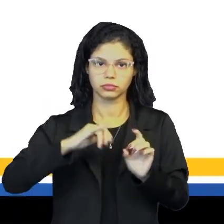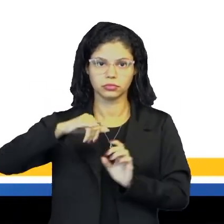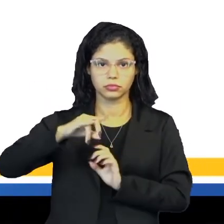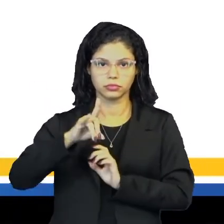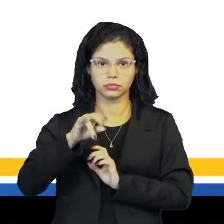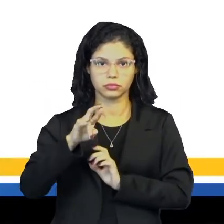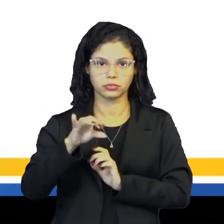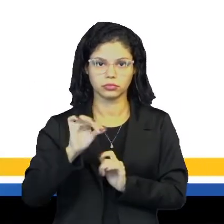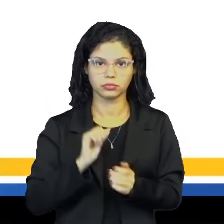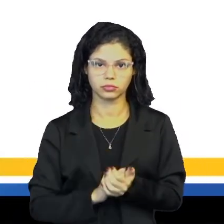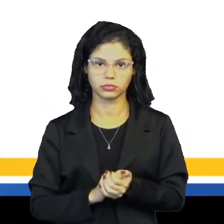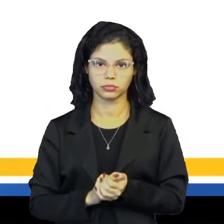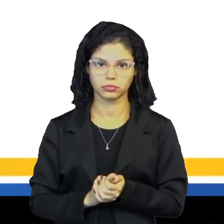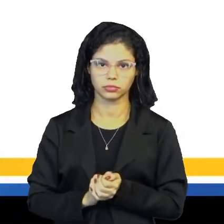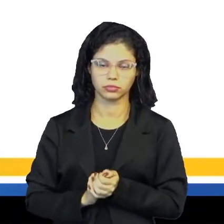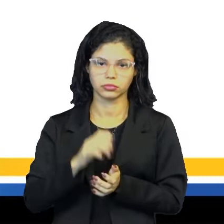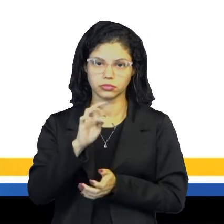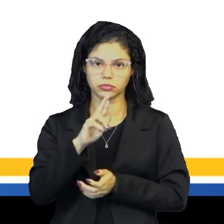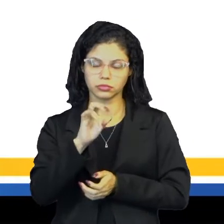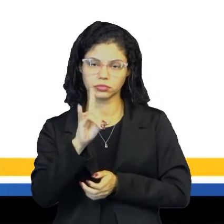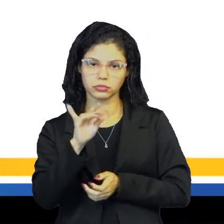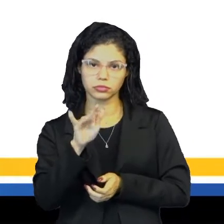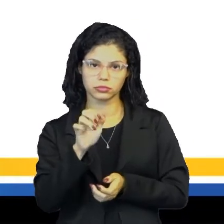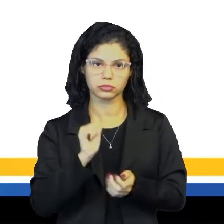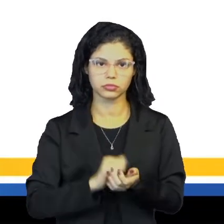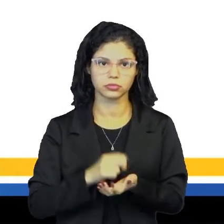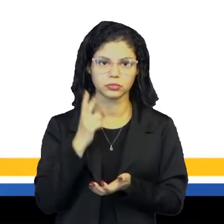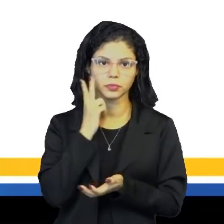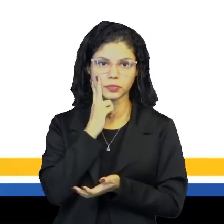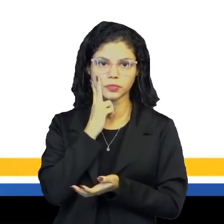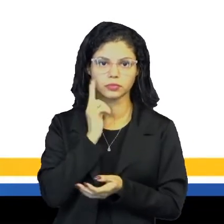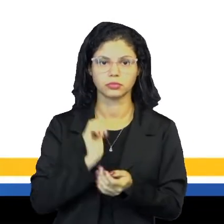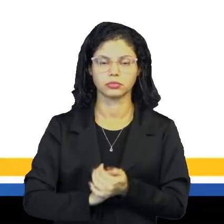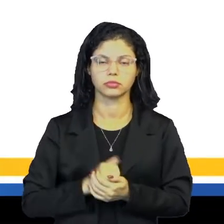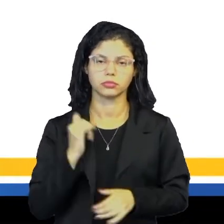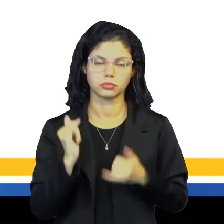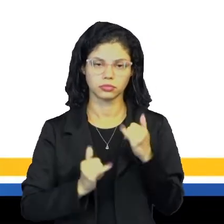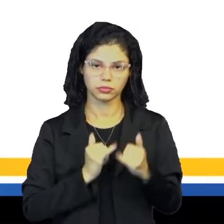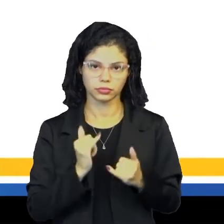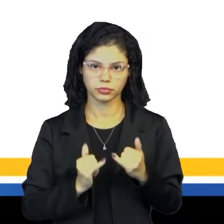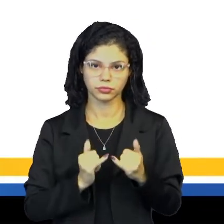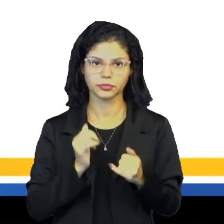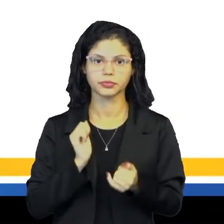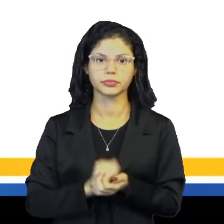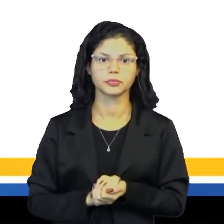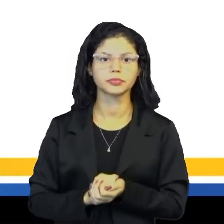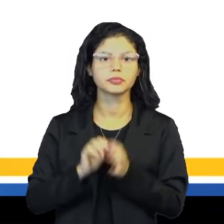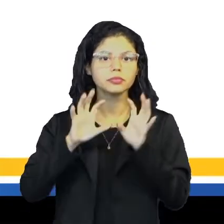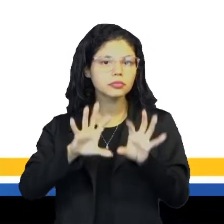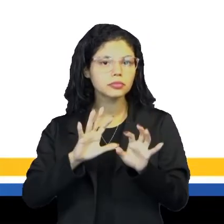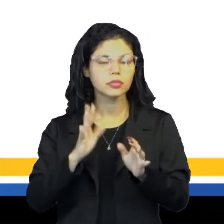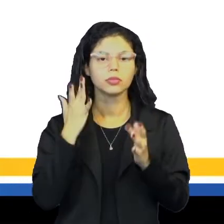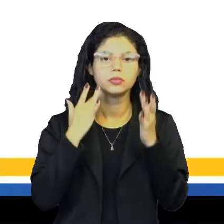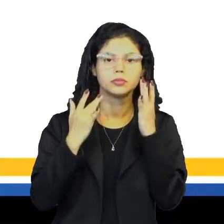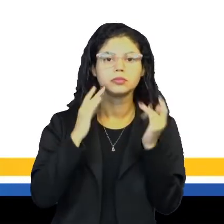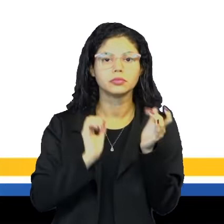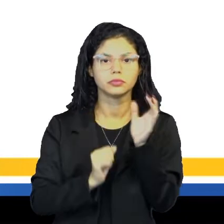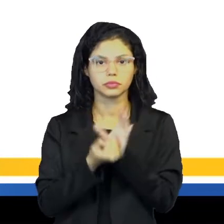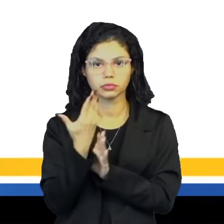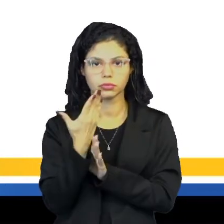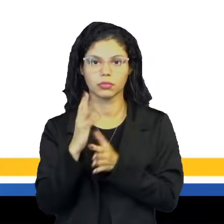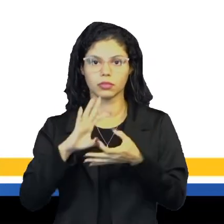divindade relacionada à fertilidade, ao vinho e à diversão. Assim, o teatro surge